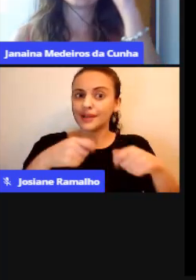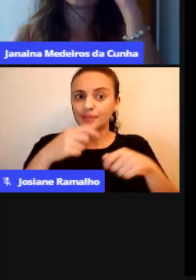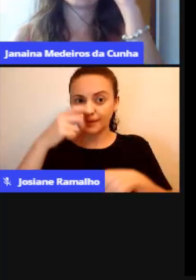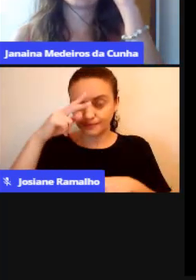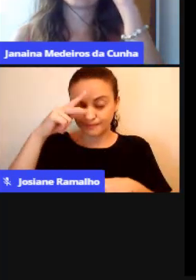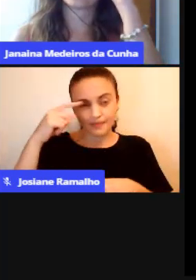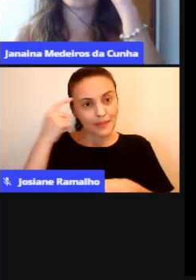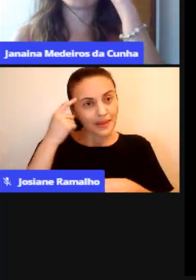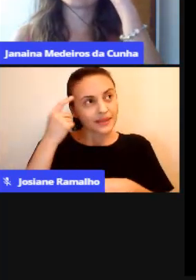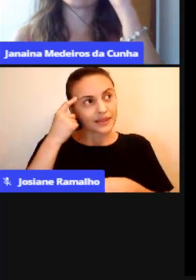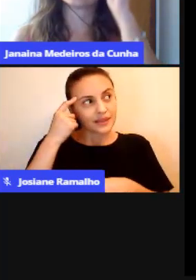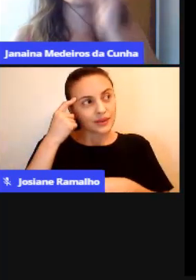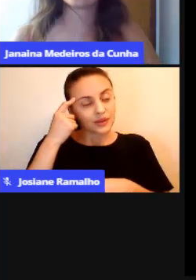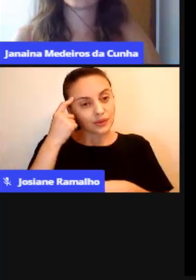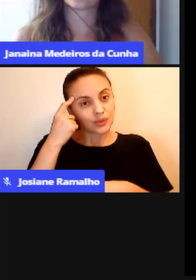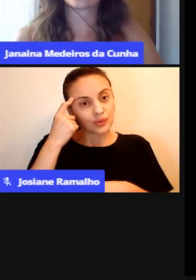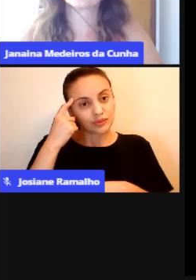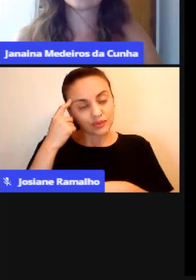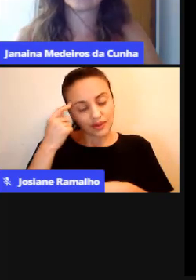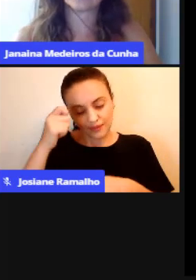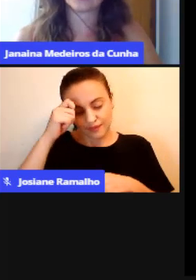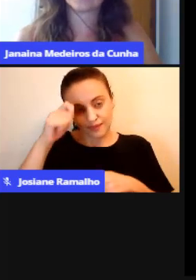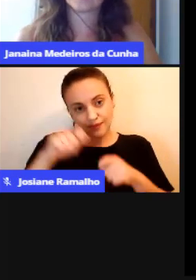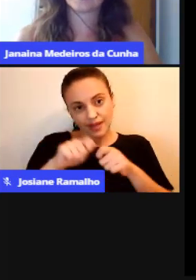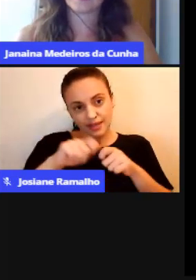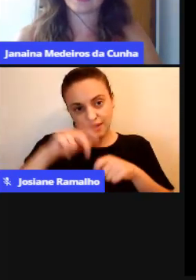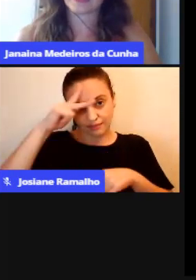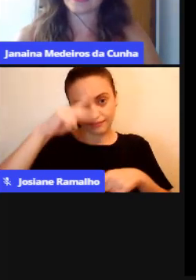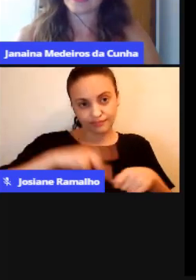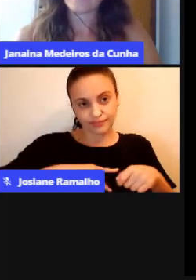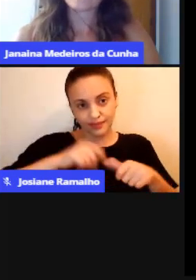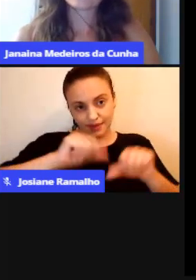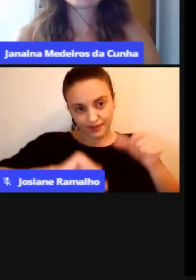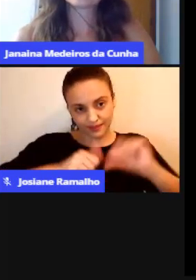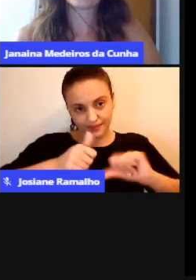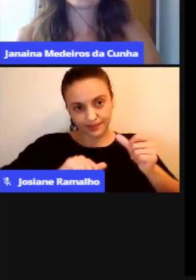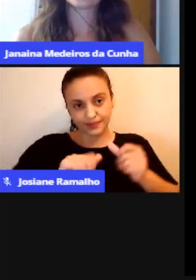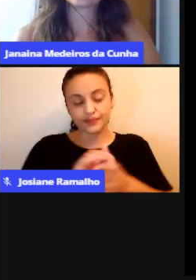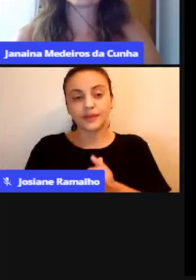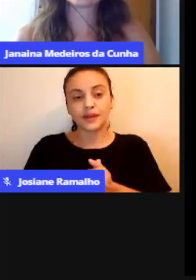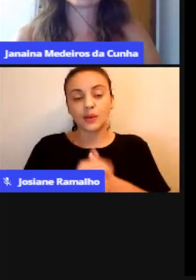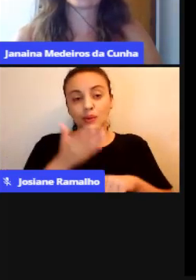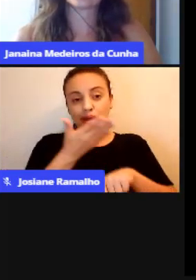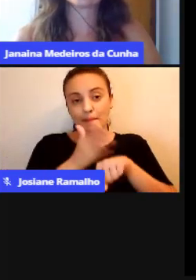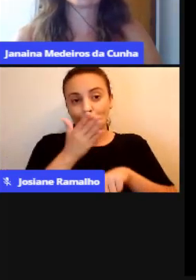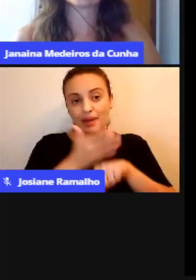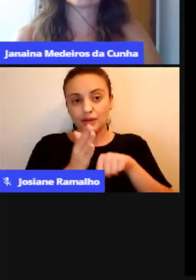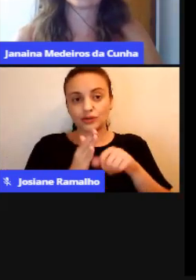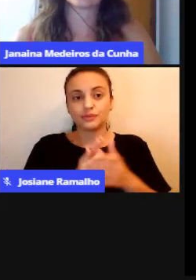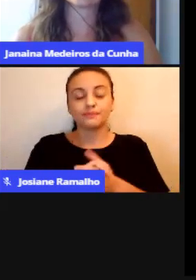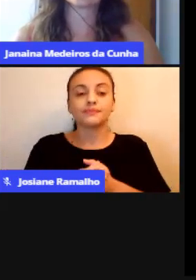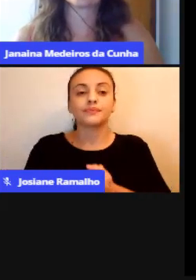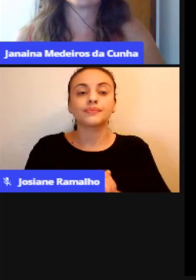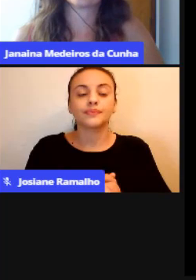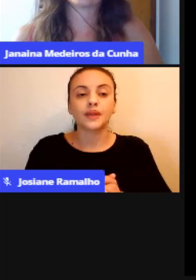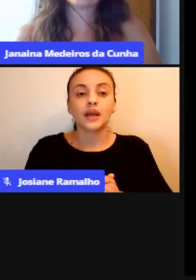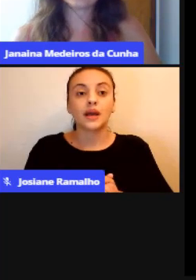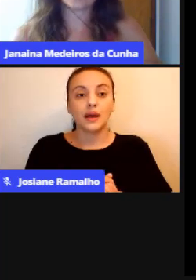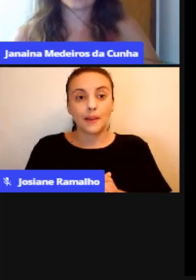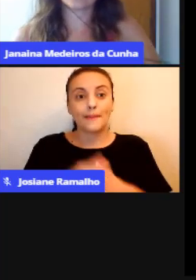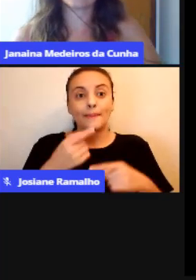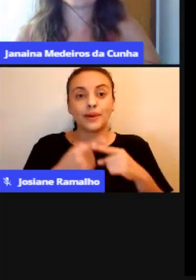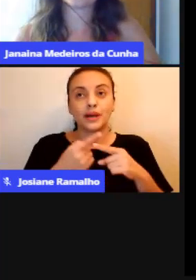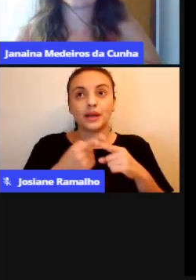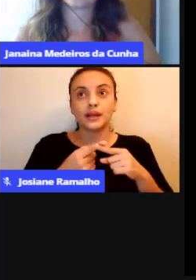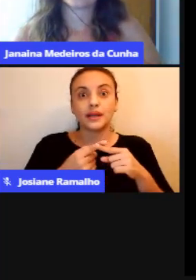importante essa avaliação constante, né? Principalmente porque quando nós falamos de